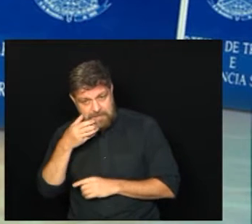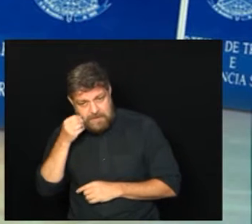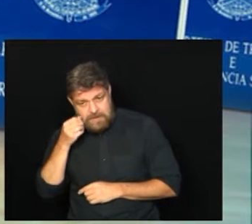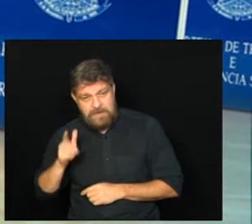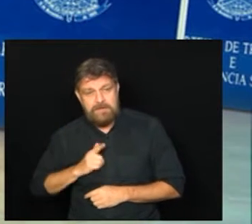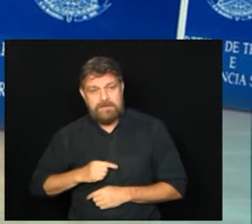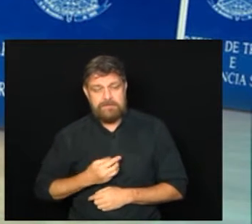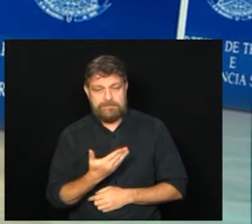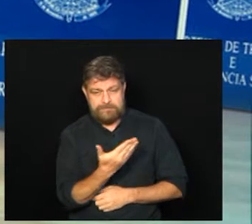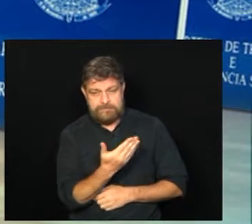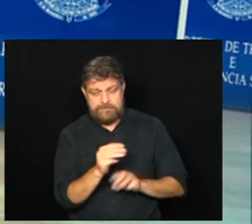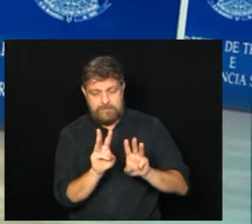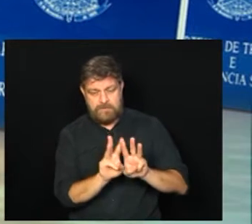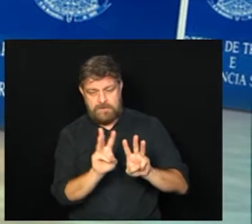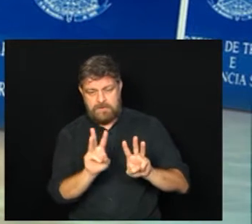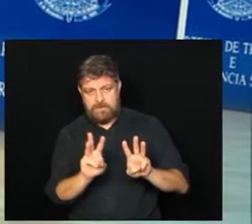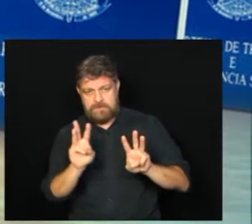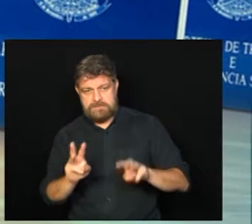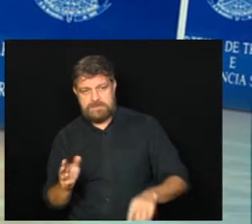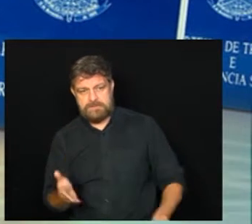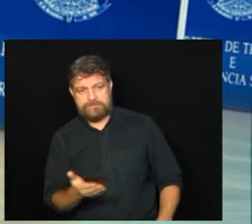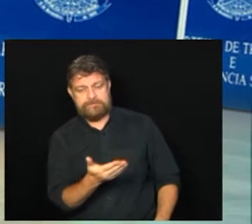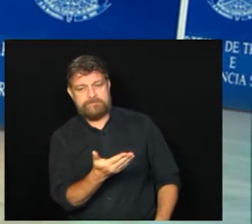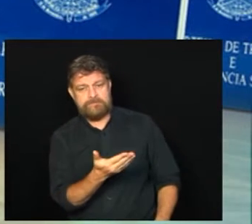no site